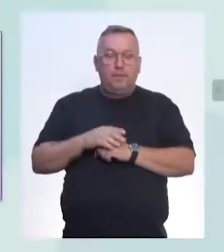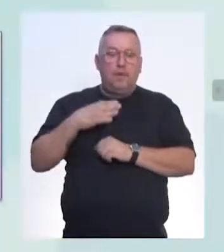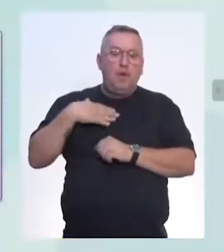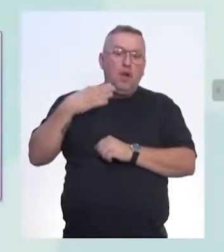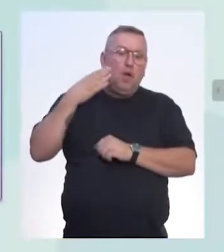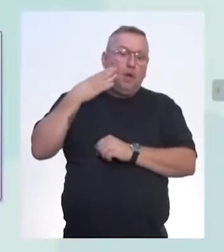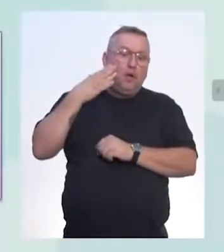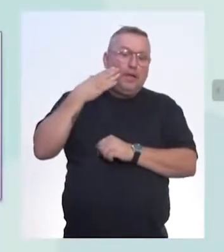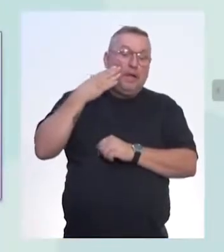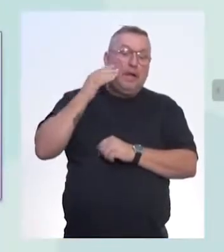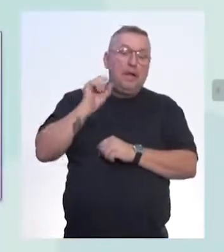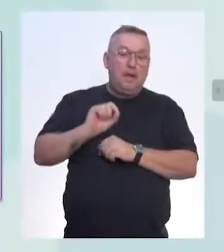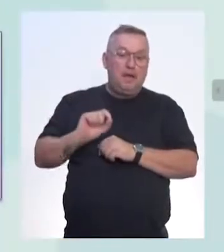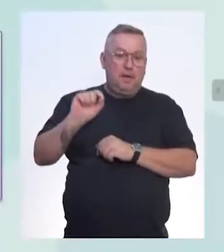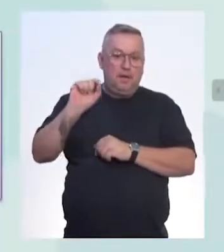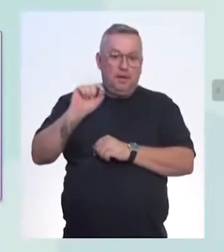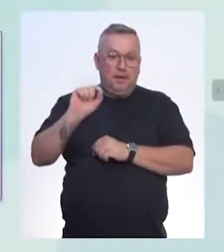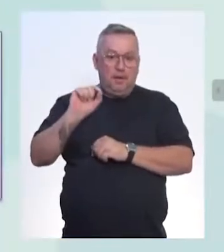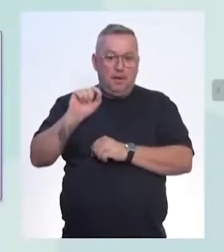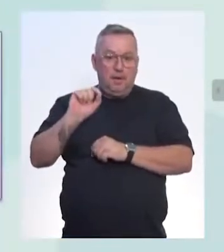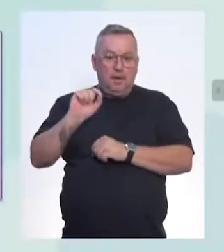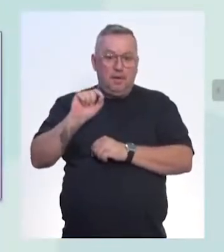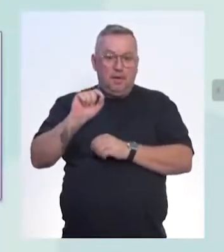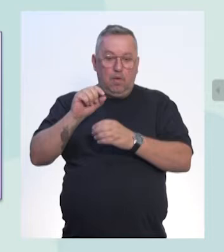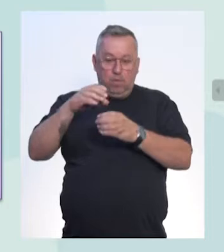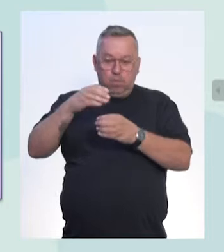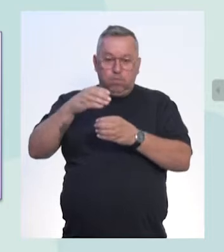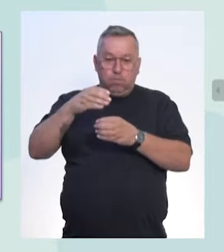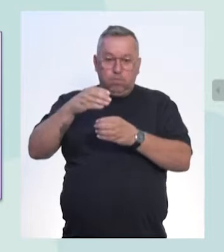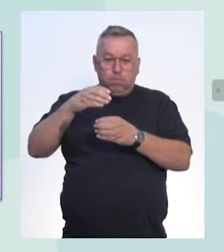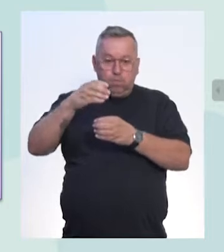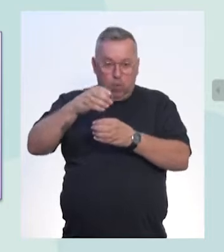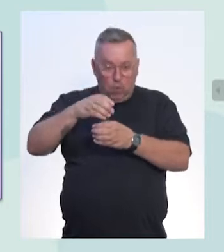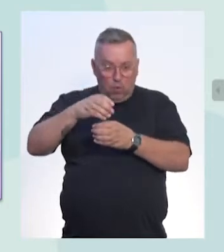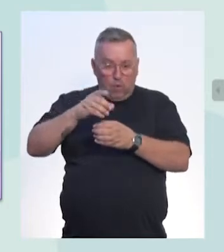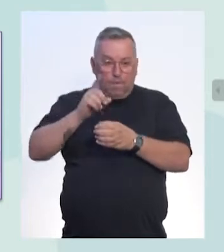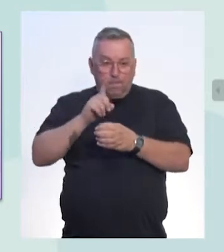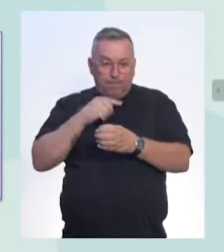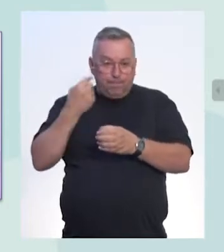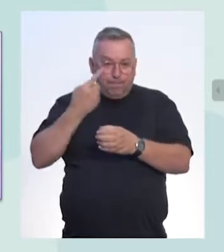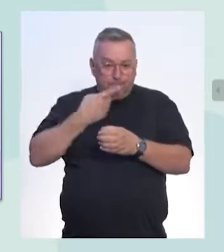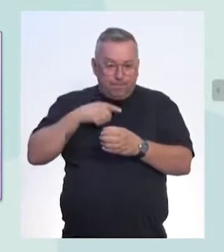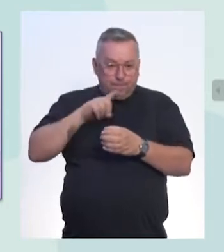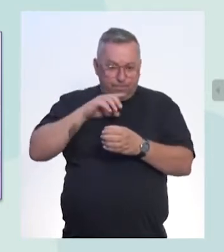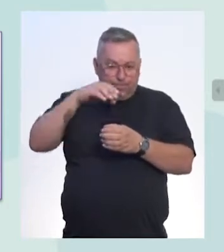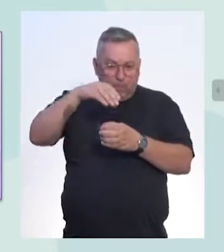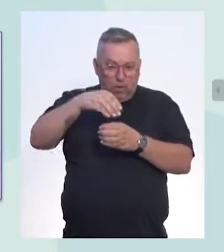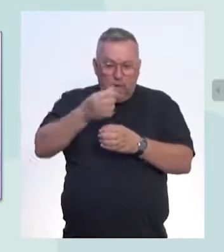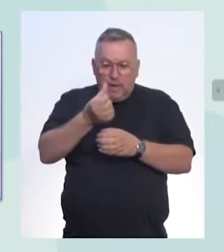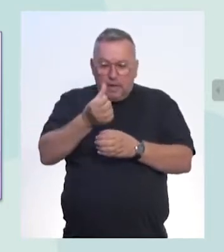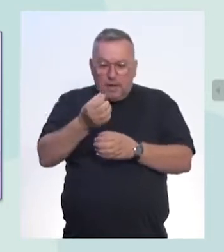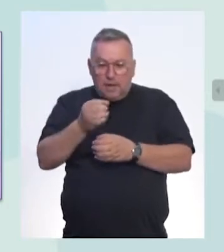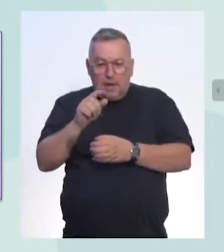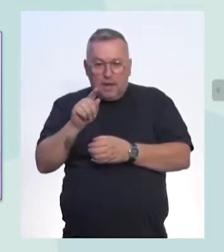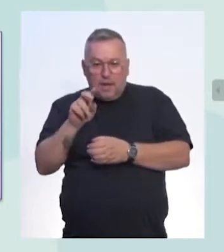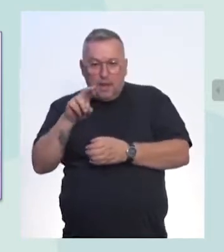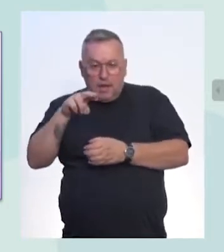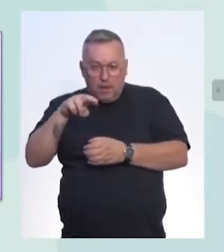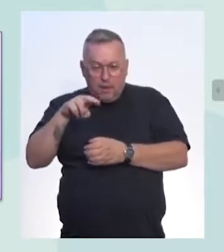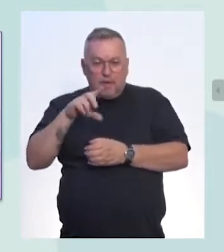sei que a bola com 60 gramas, né, de